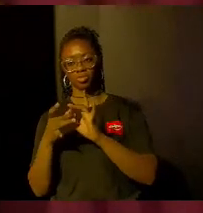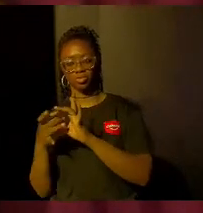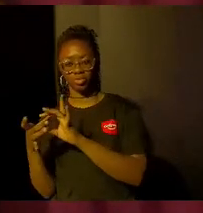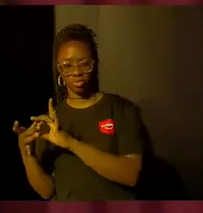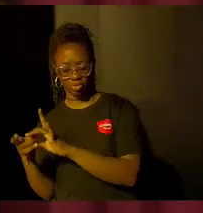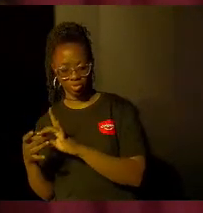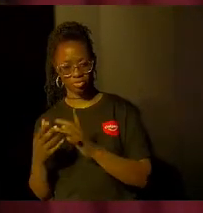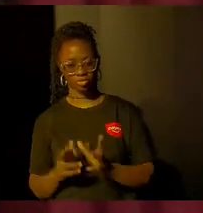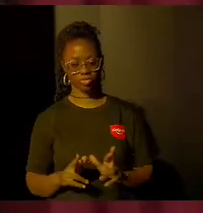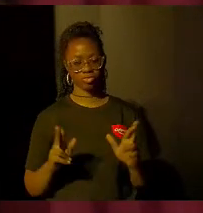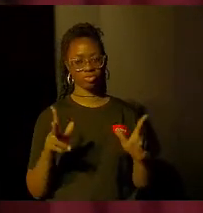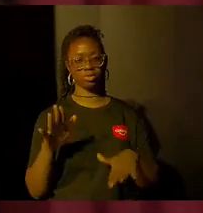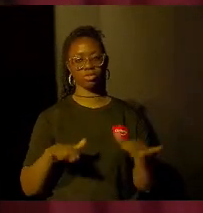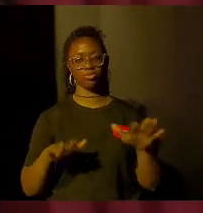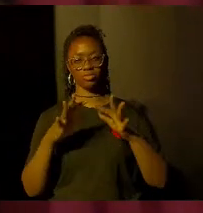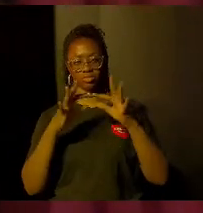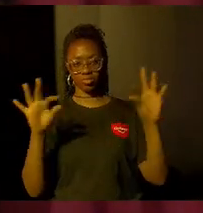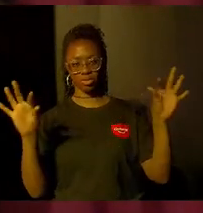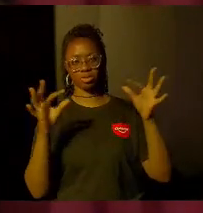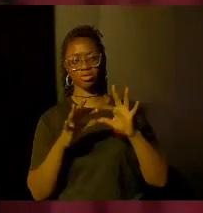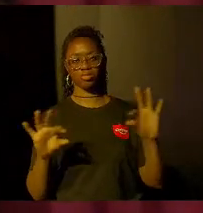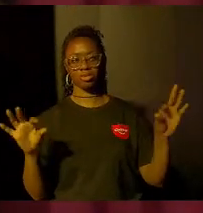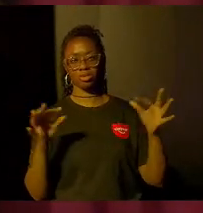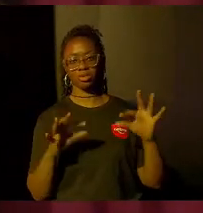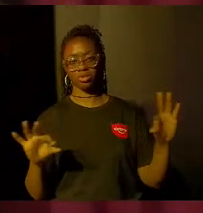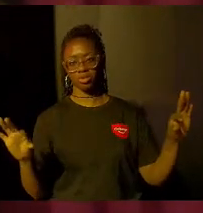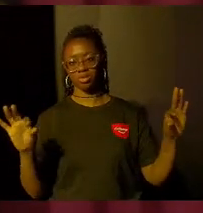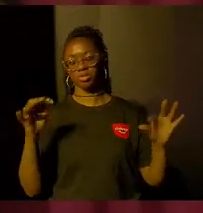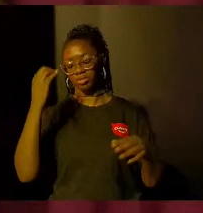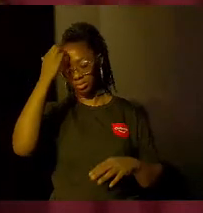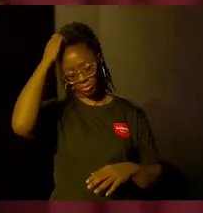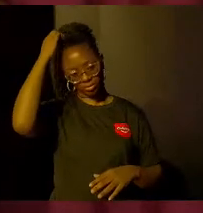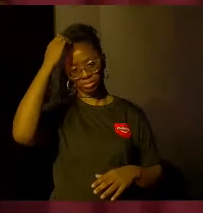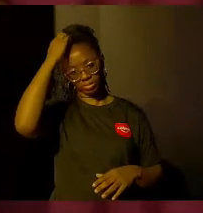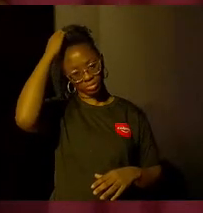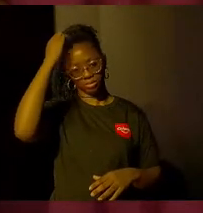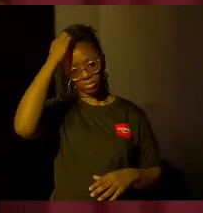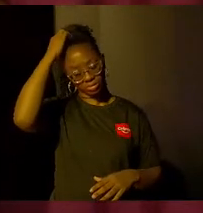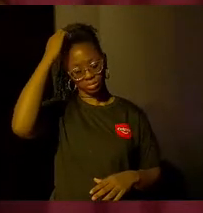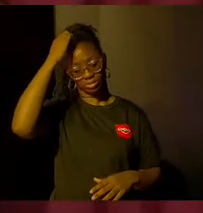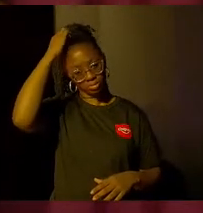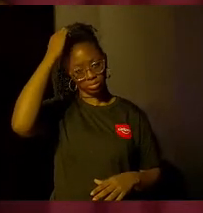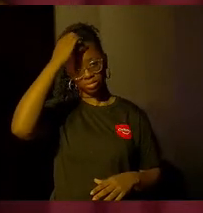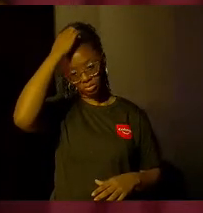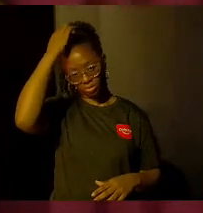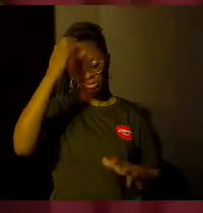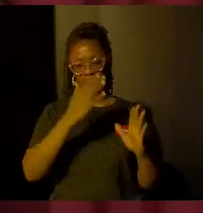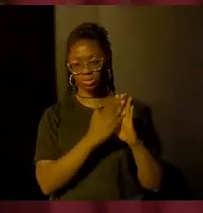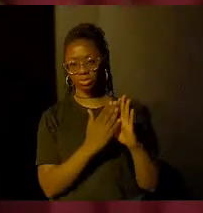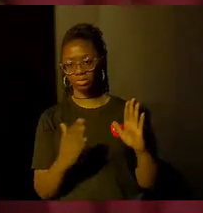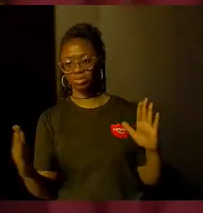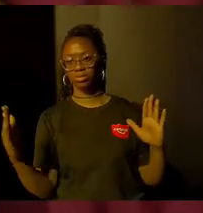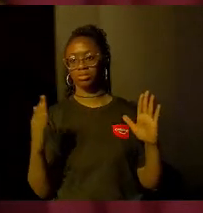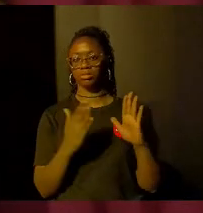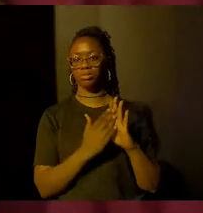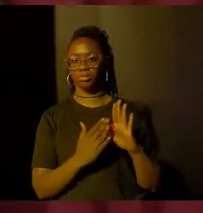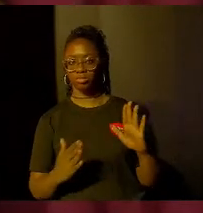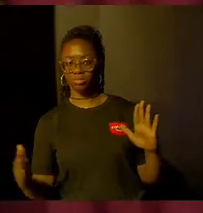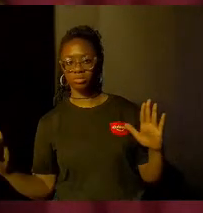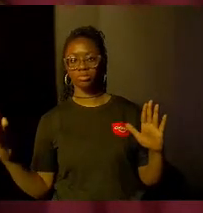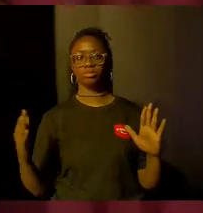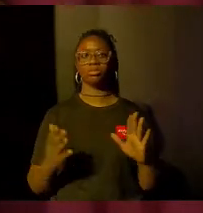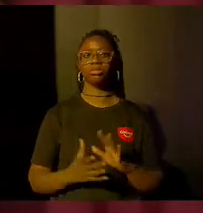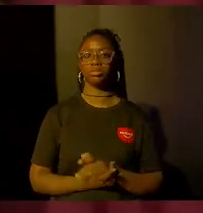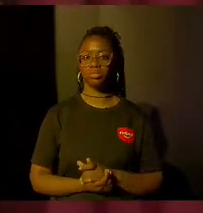são essas frases esses esses produtos e Essa época né que é